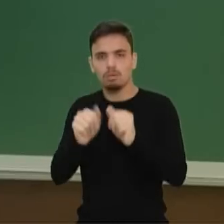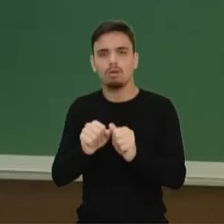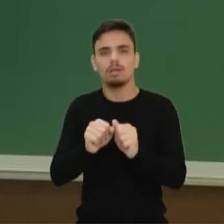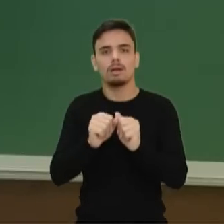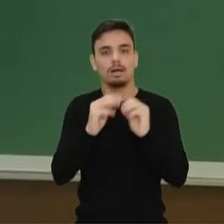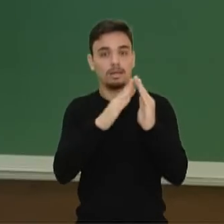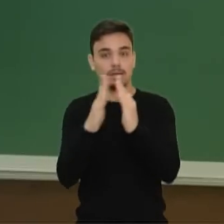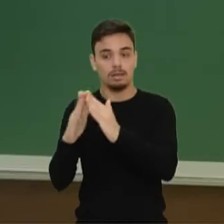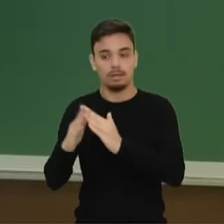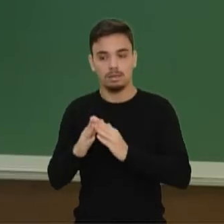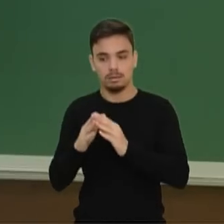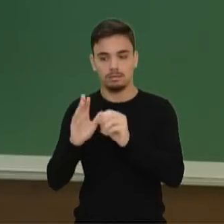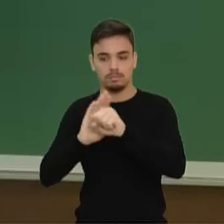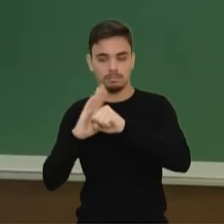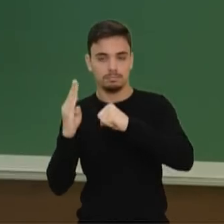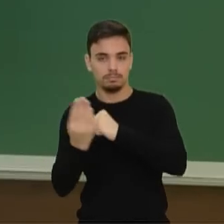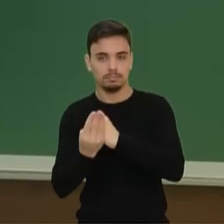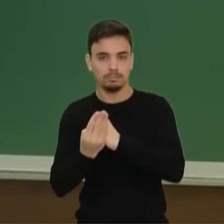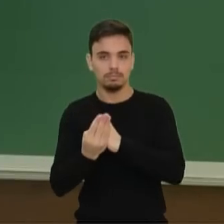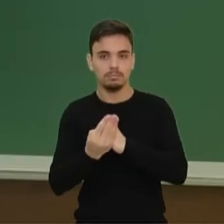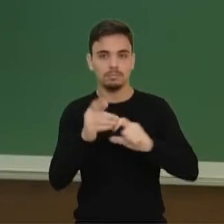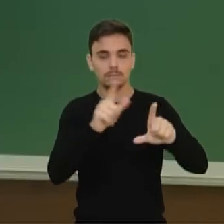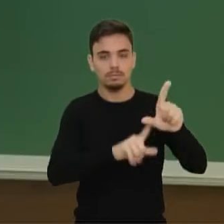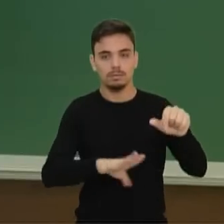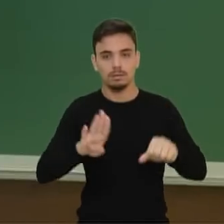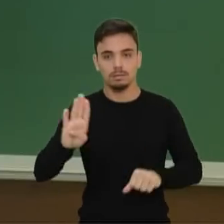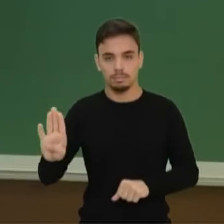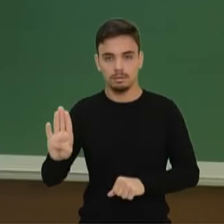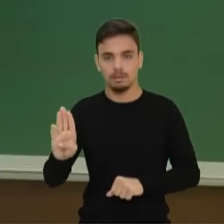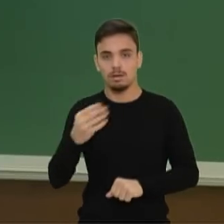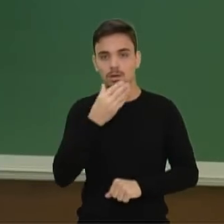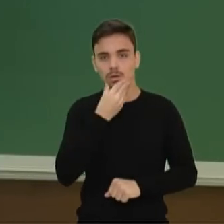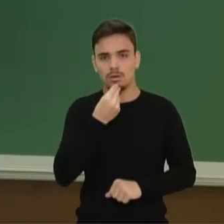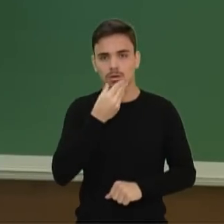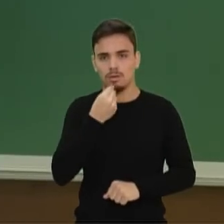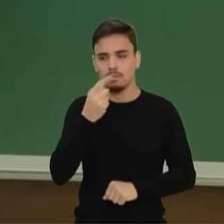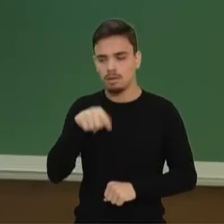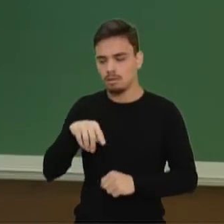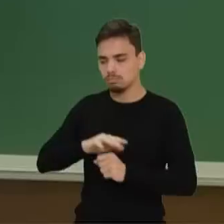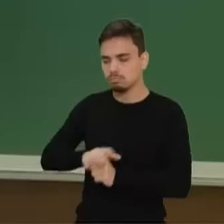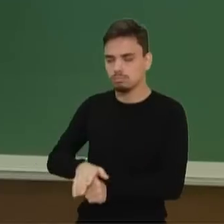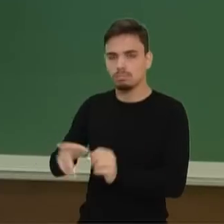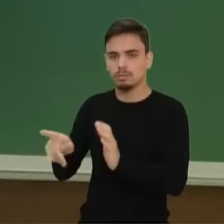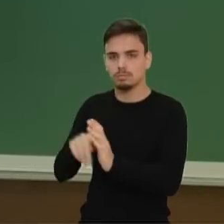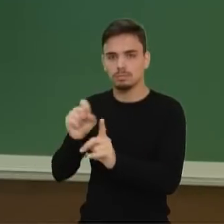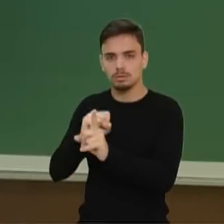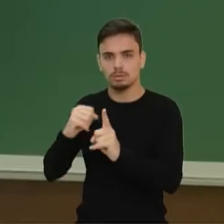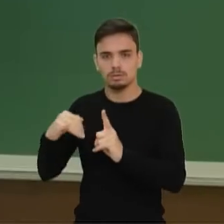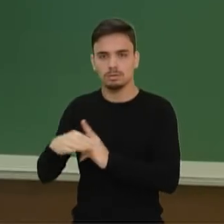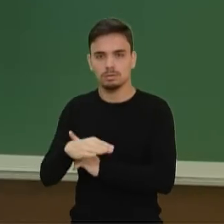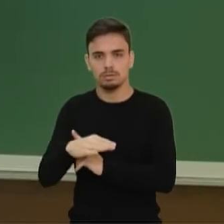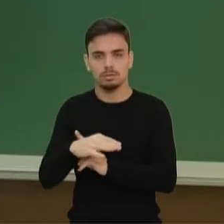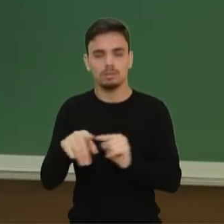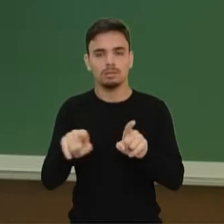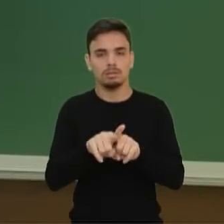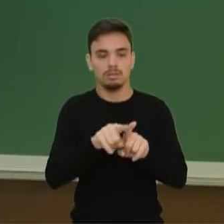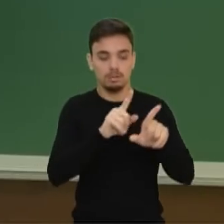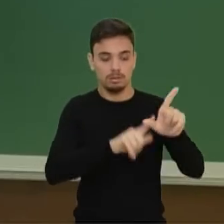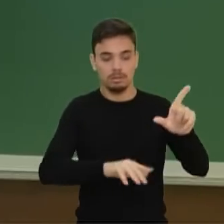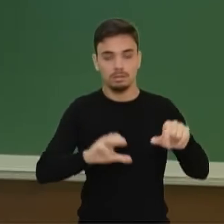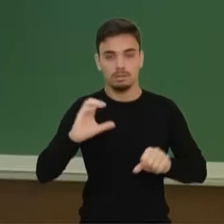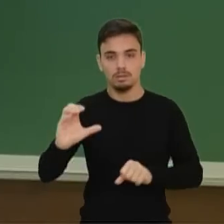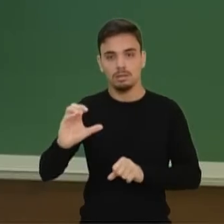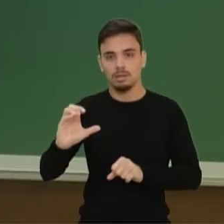B. O homem é corrompido pela sociedade. C. Felipe plantou